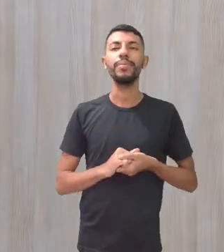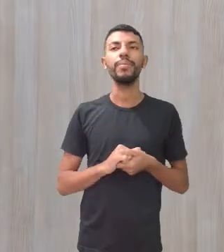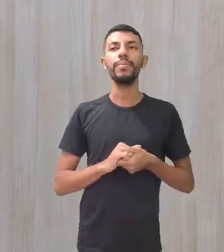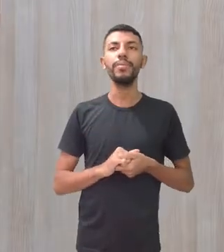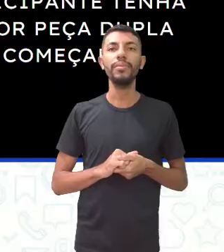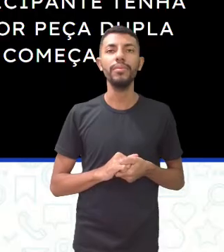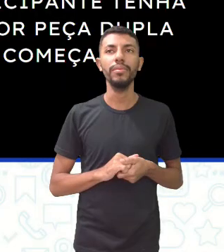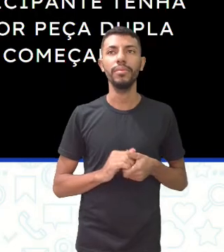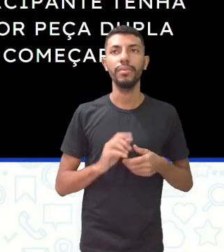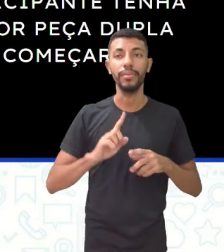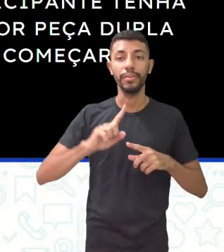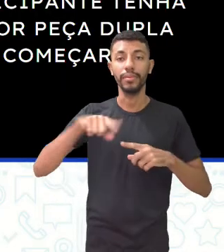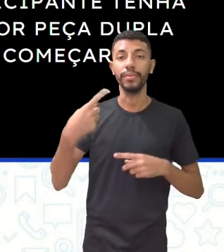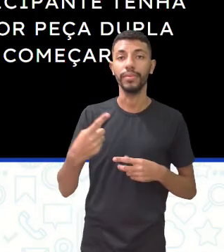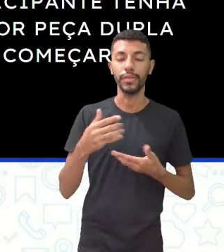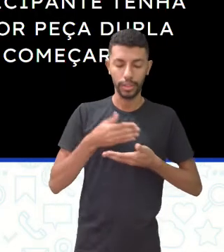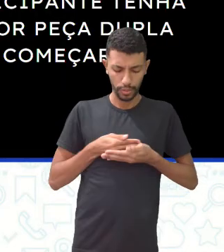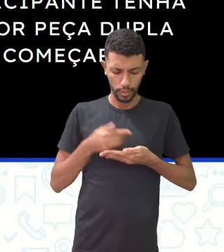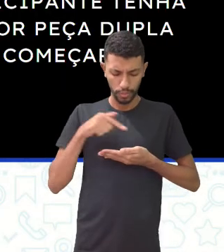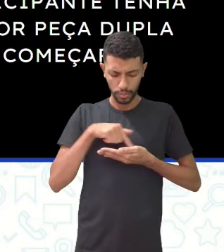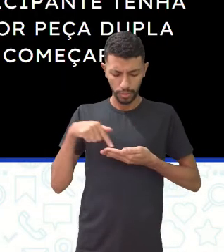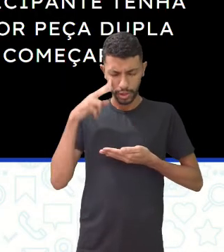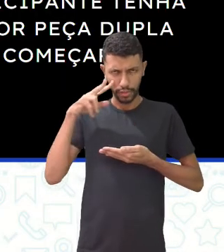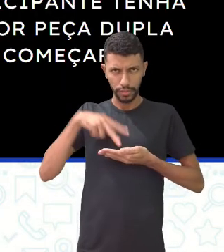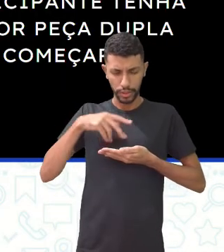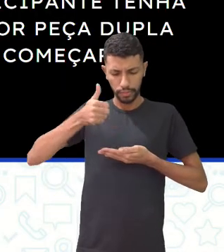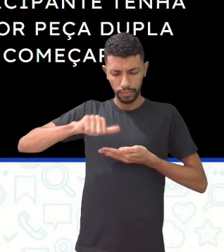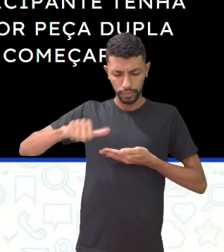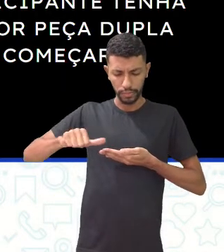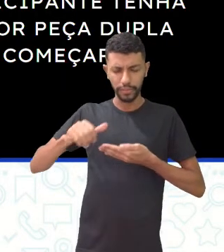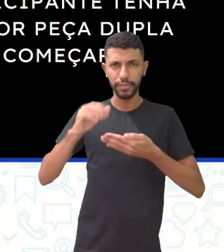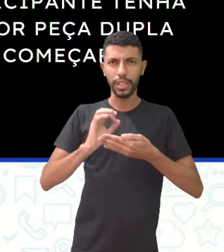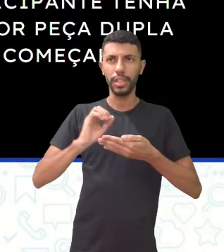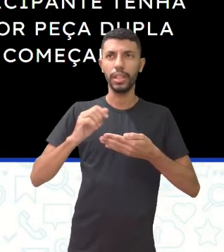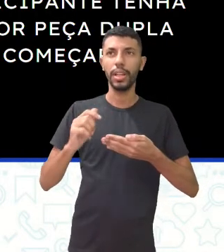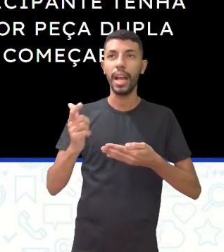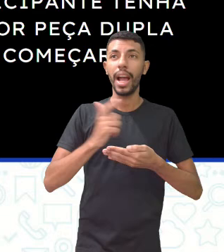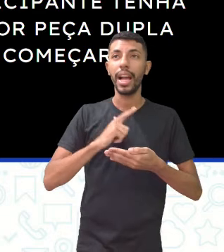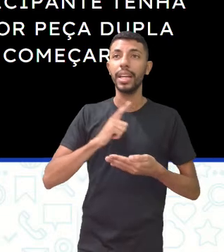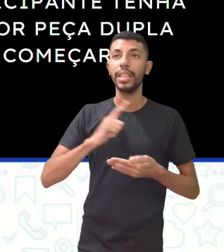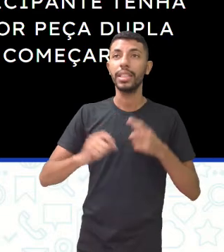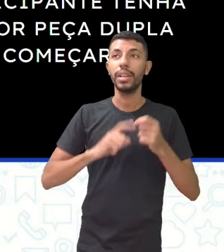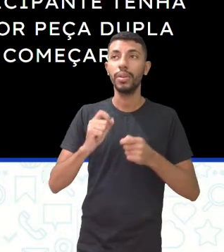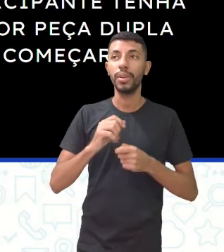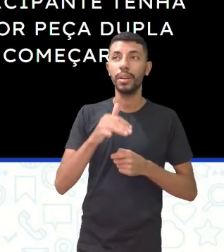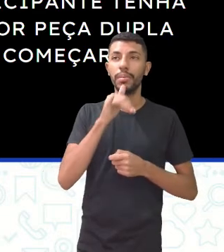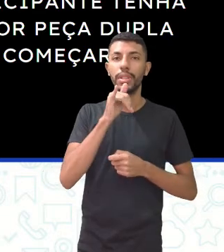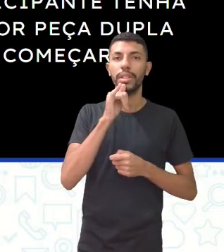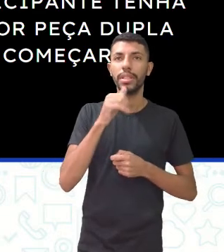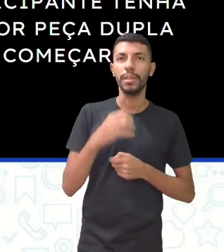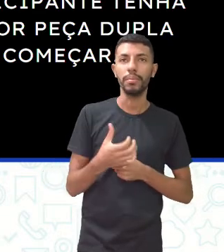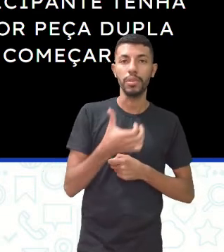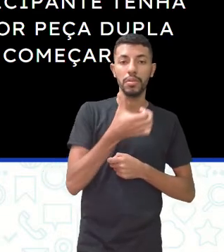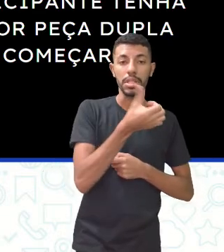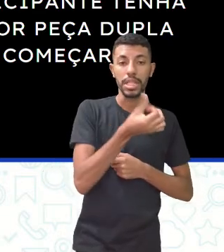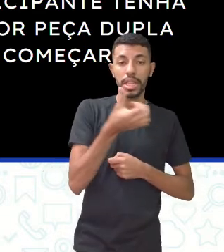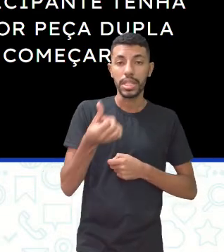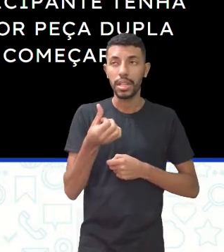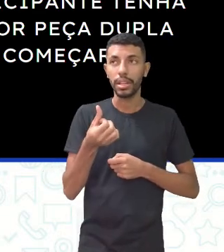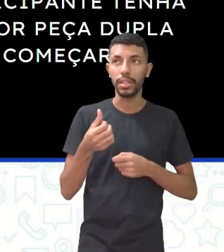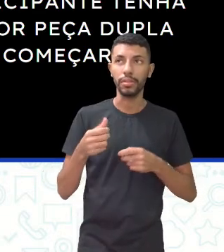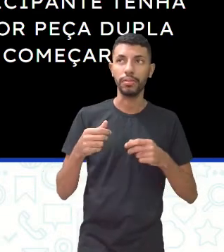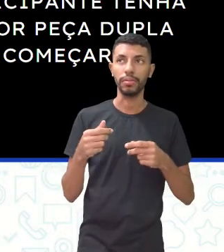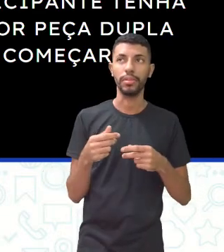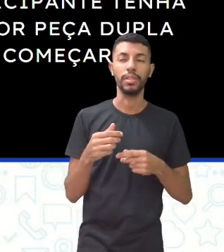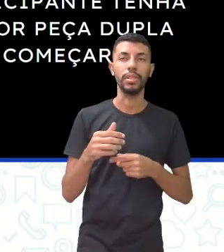começar. Então, depois que você olhou lá suas pedras, aquele que sacar o duplo 6, mais conhecido como dozão, né? A gente chama,